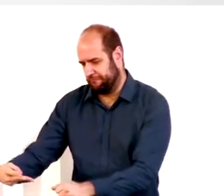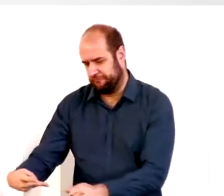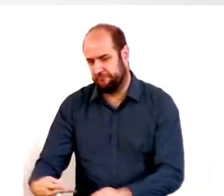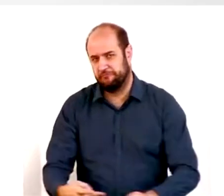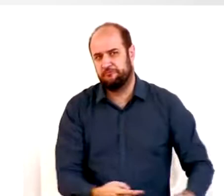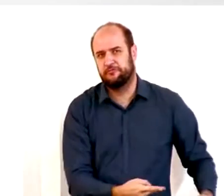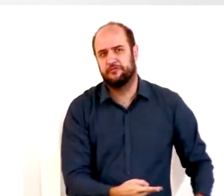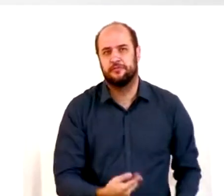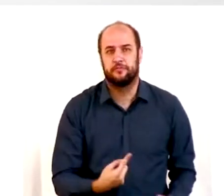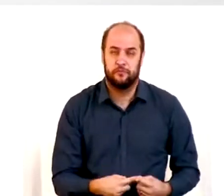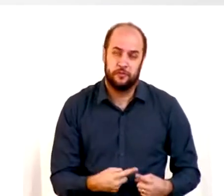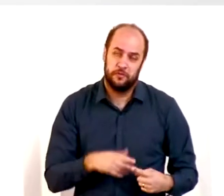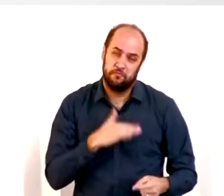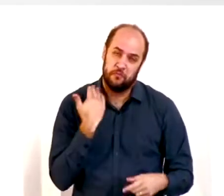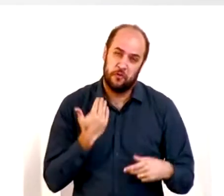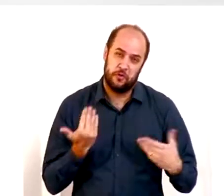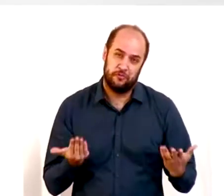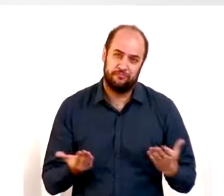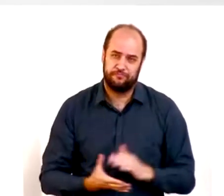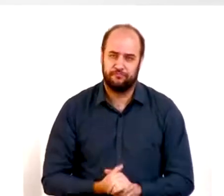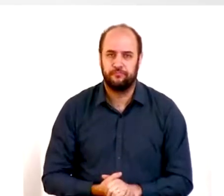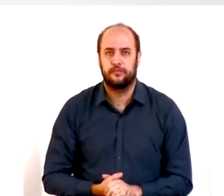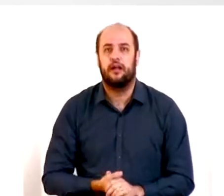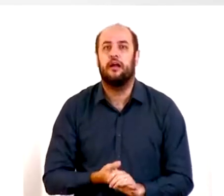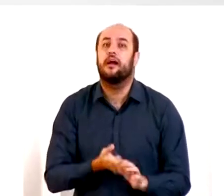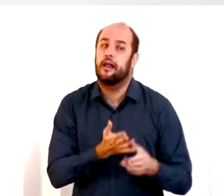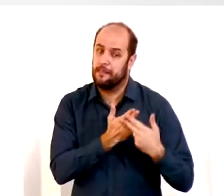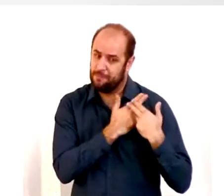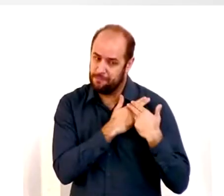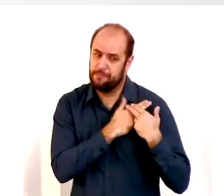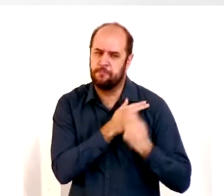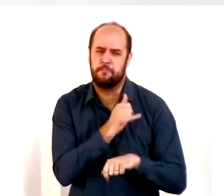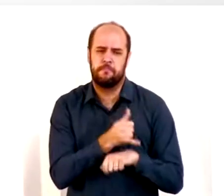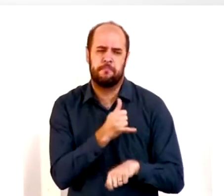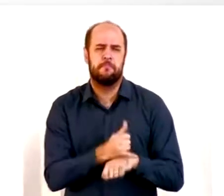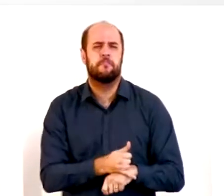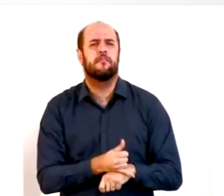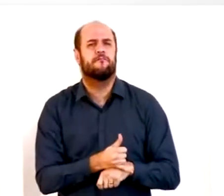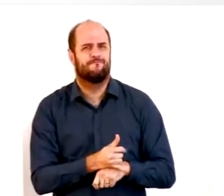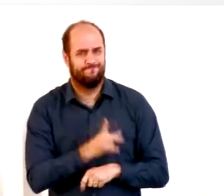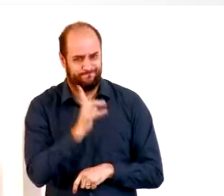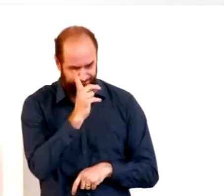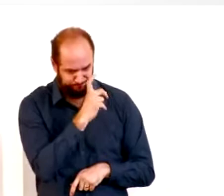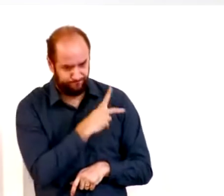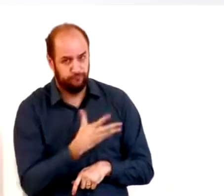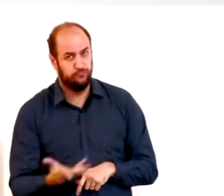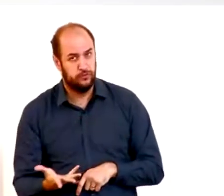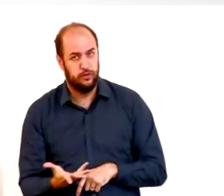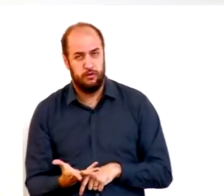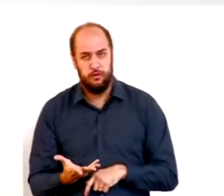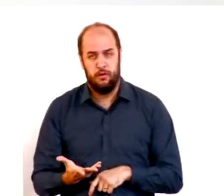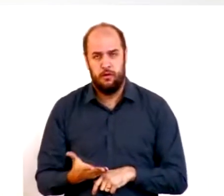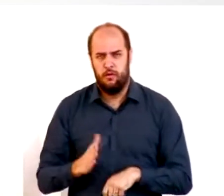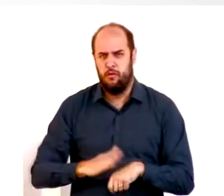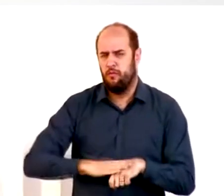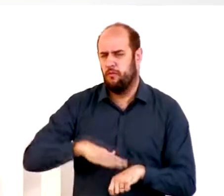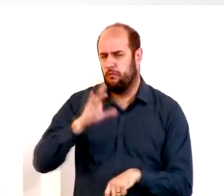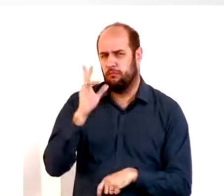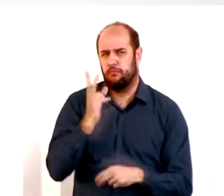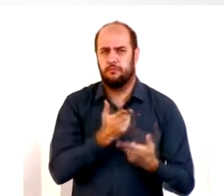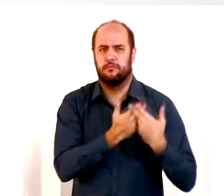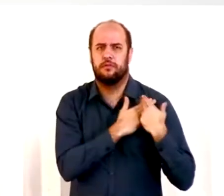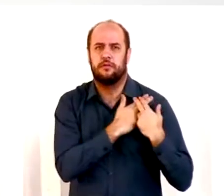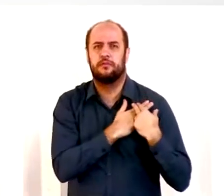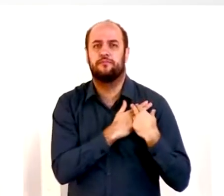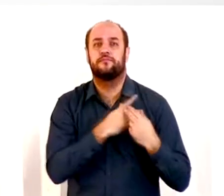responsabilidade da liderança era muito grande no Antigo Testamento. Os reis tinham que ser reis segundo o ensino do